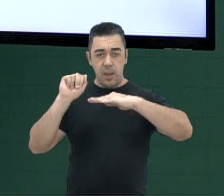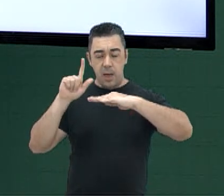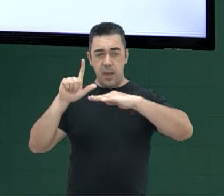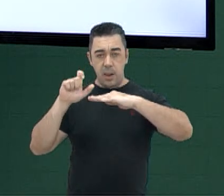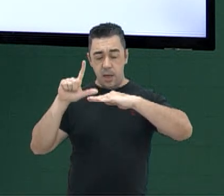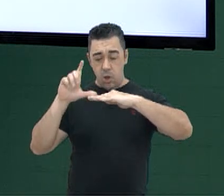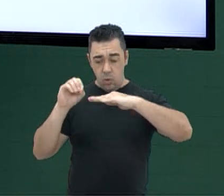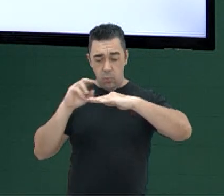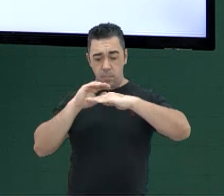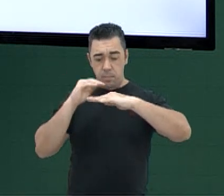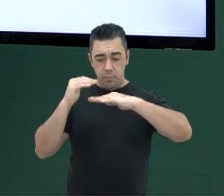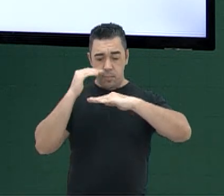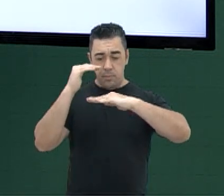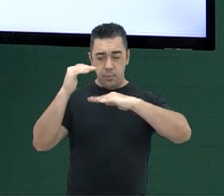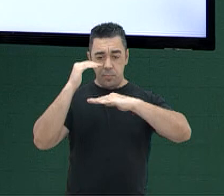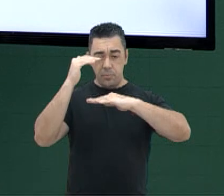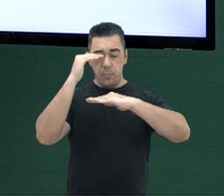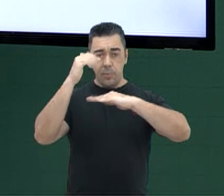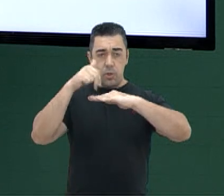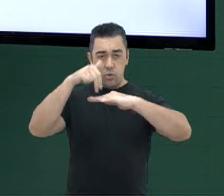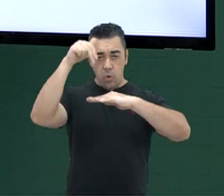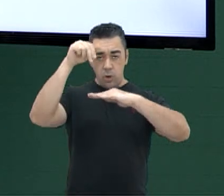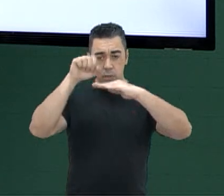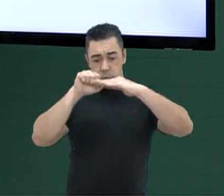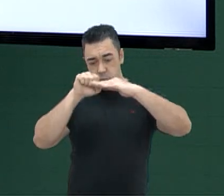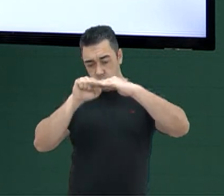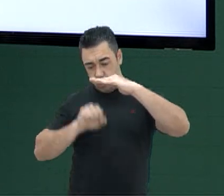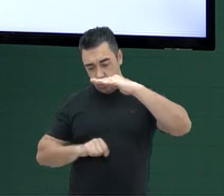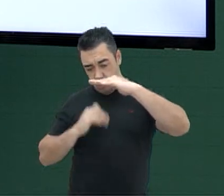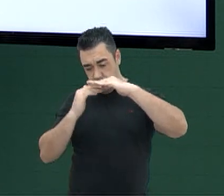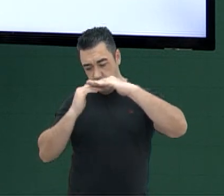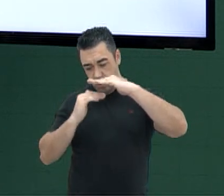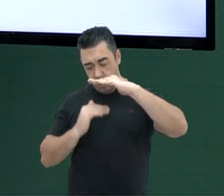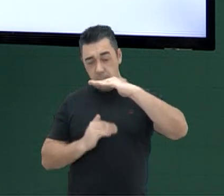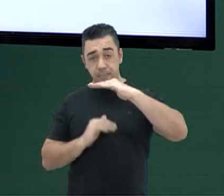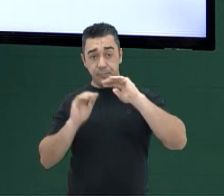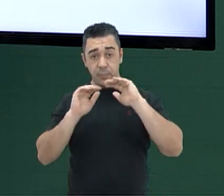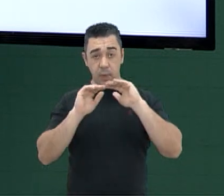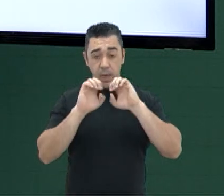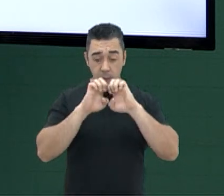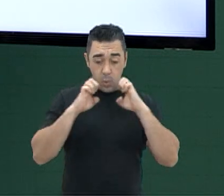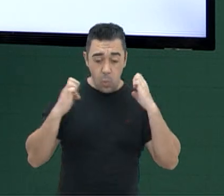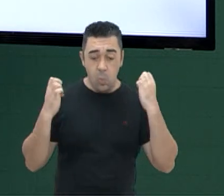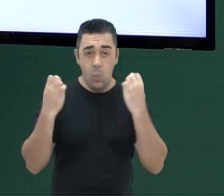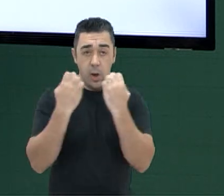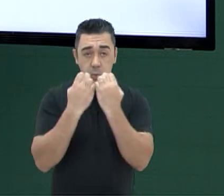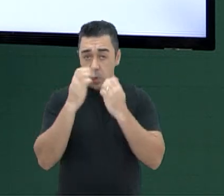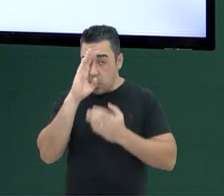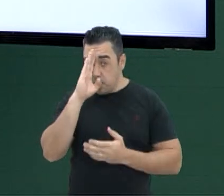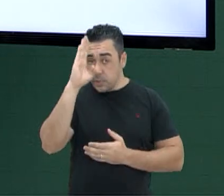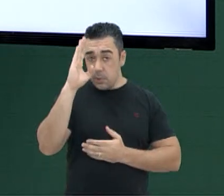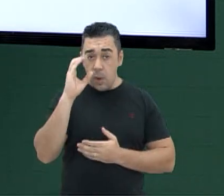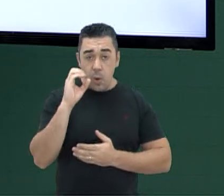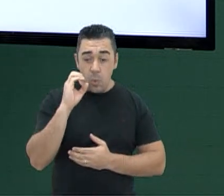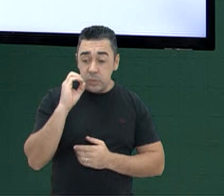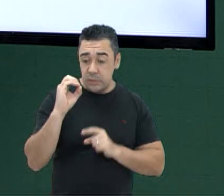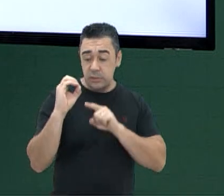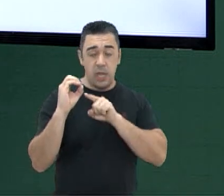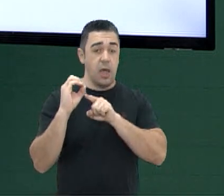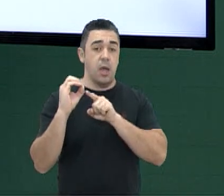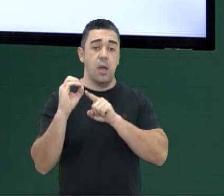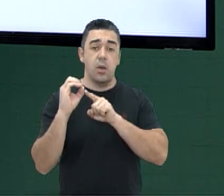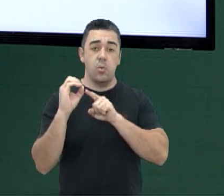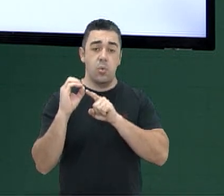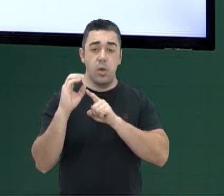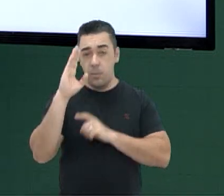equador e elas seguem até o norte e até o sul. E a linha do equador é o principal paralelo. É a linha do equador que